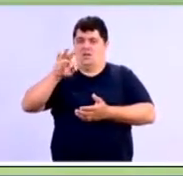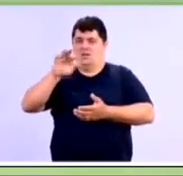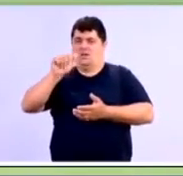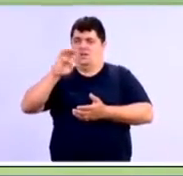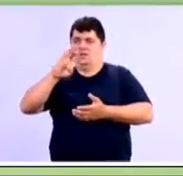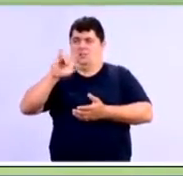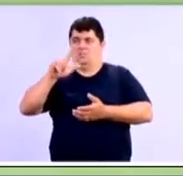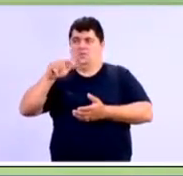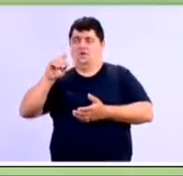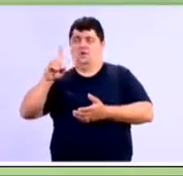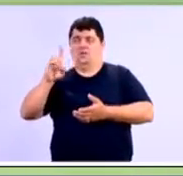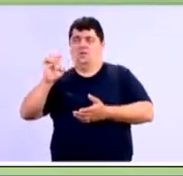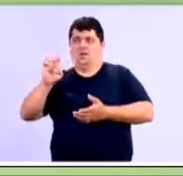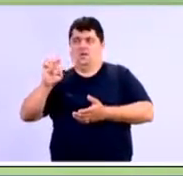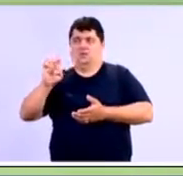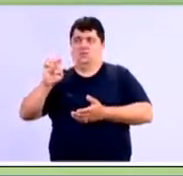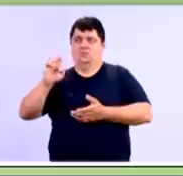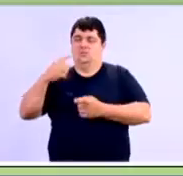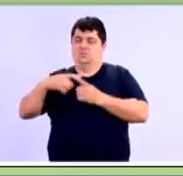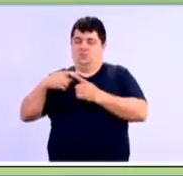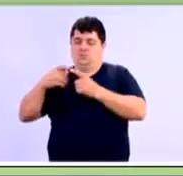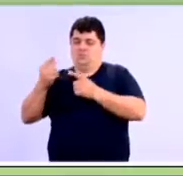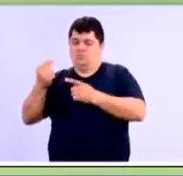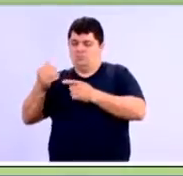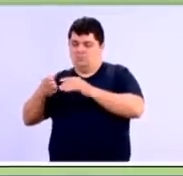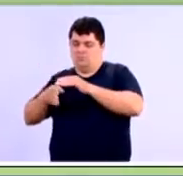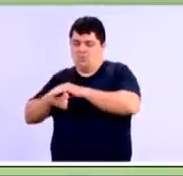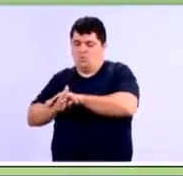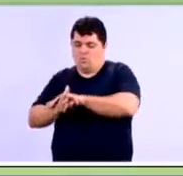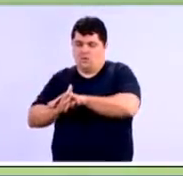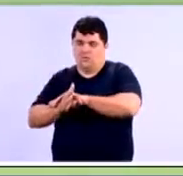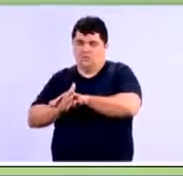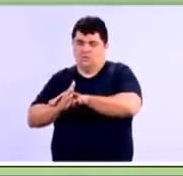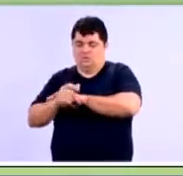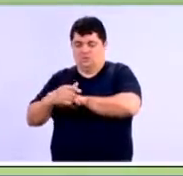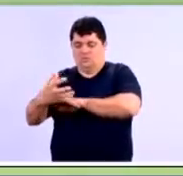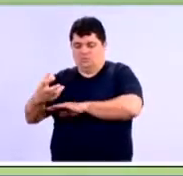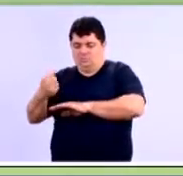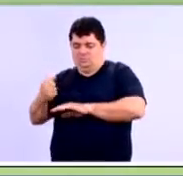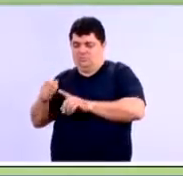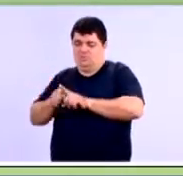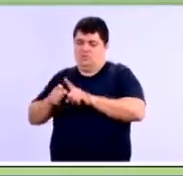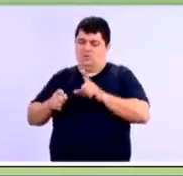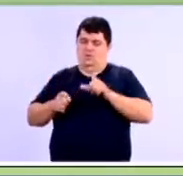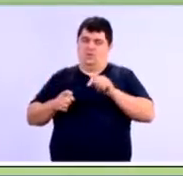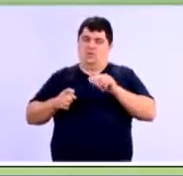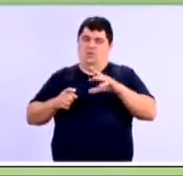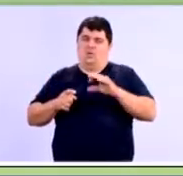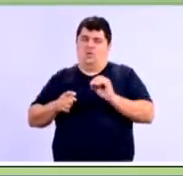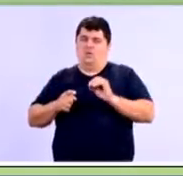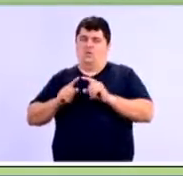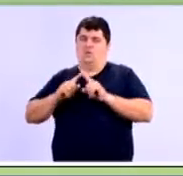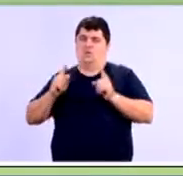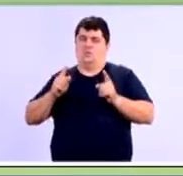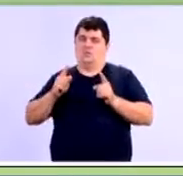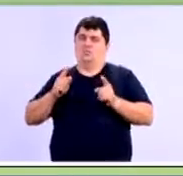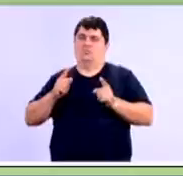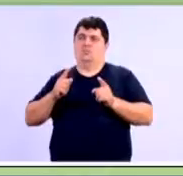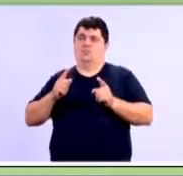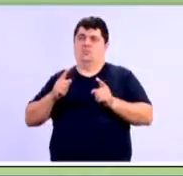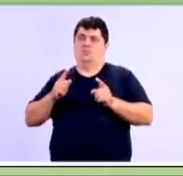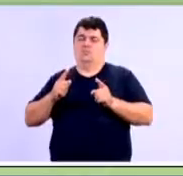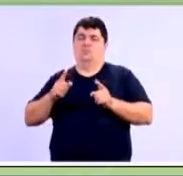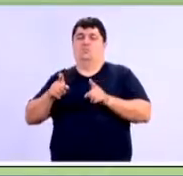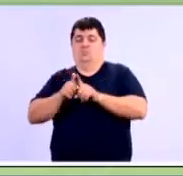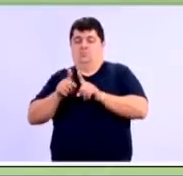capital investido. Eu posso ter pouco lucro, mas esse pouco lucro roda